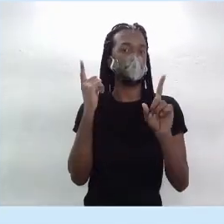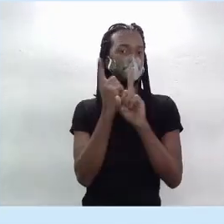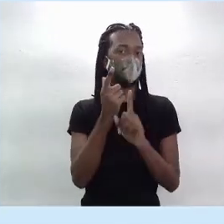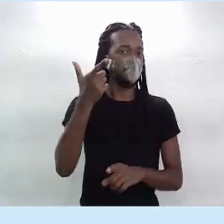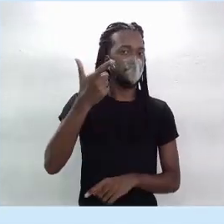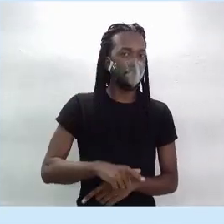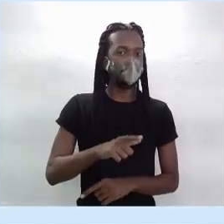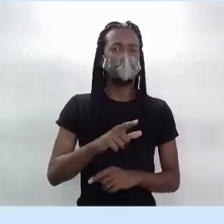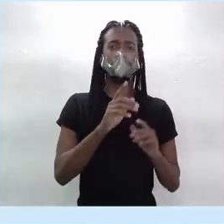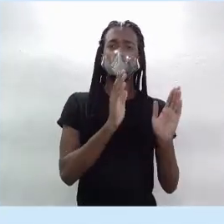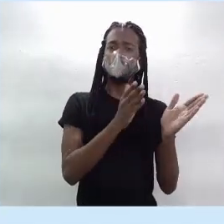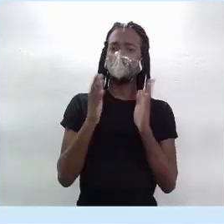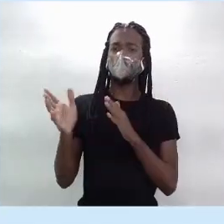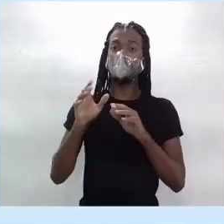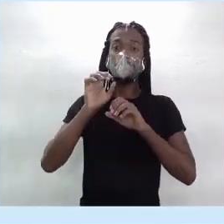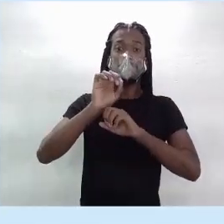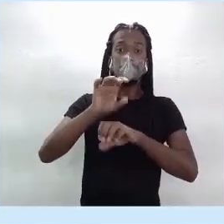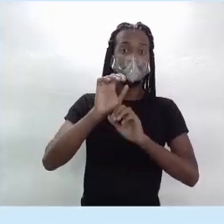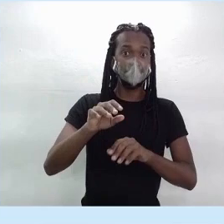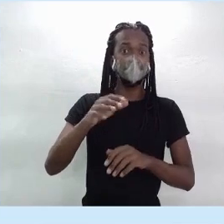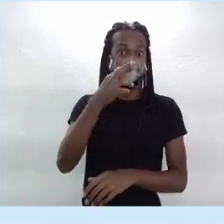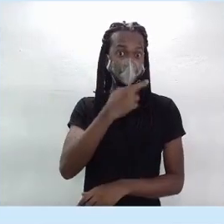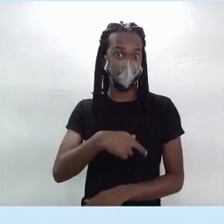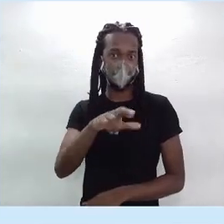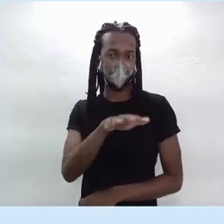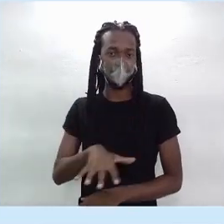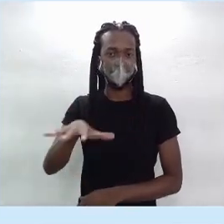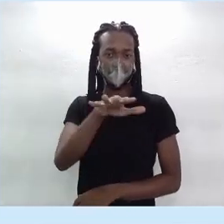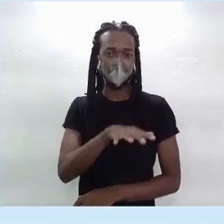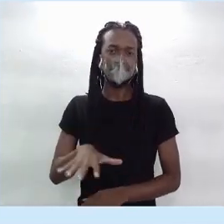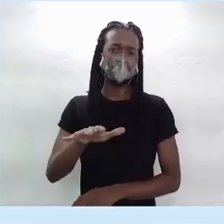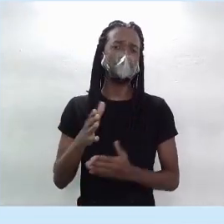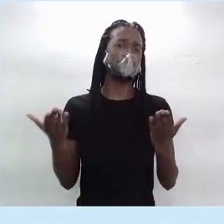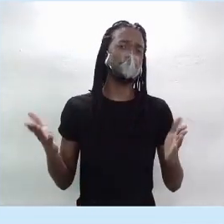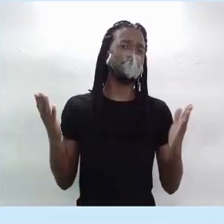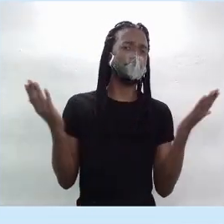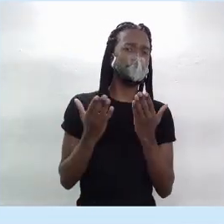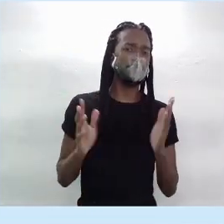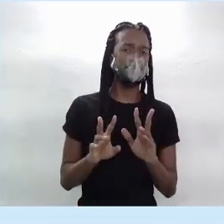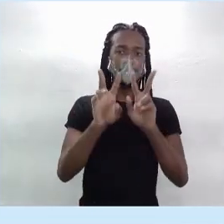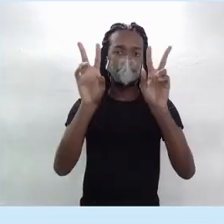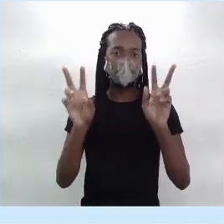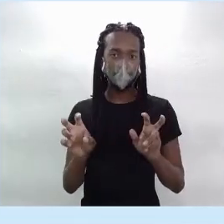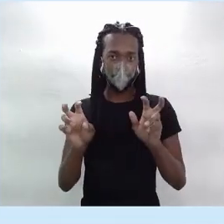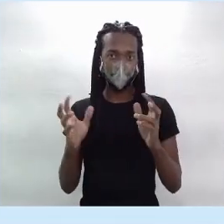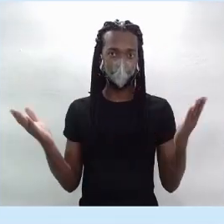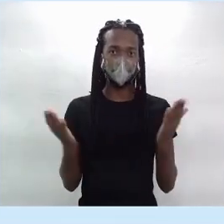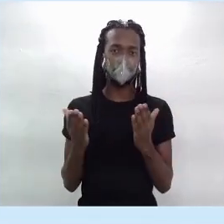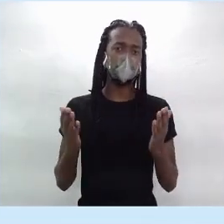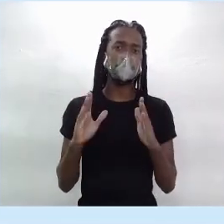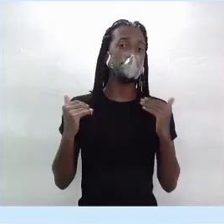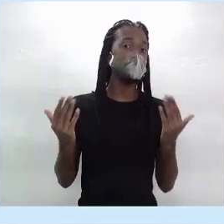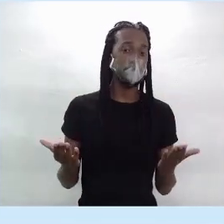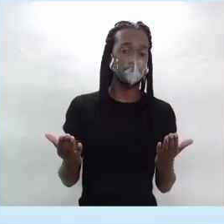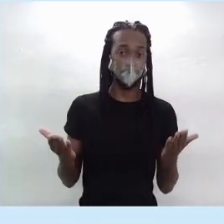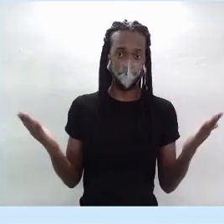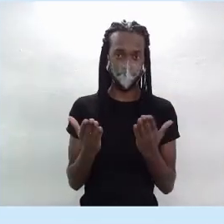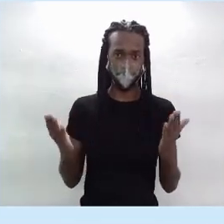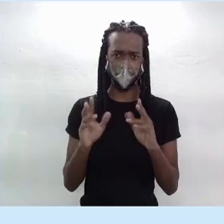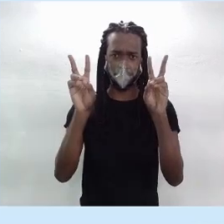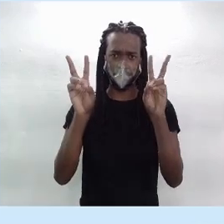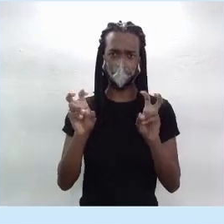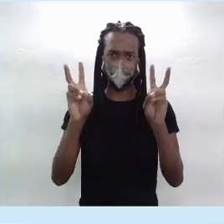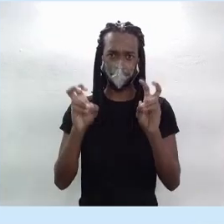nossa série sobre ensino religioso. E qual será o tema de hoje? O tema de